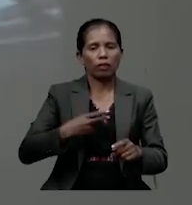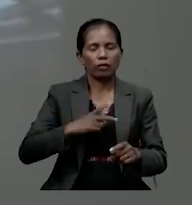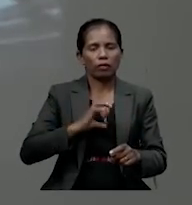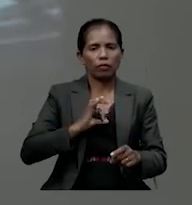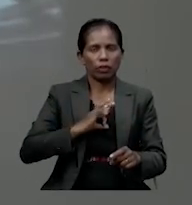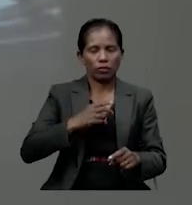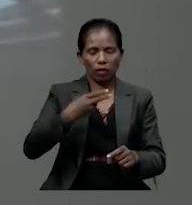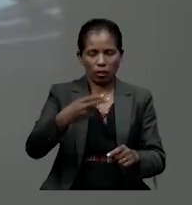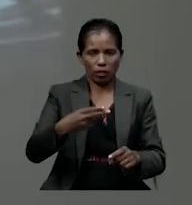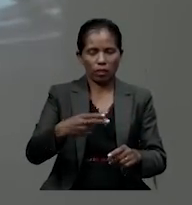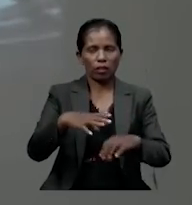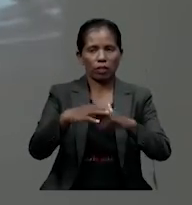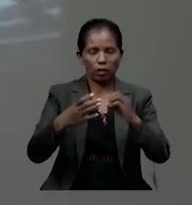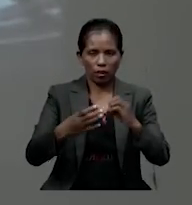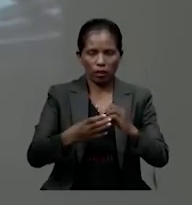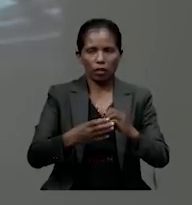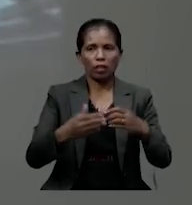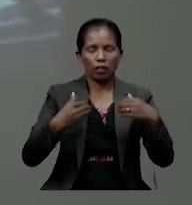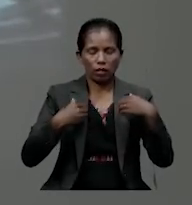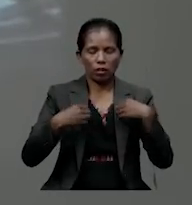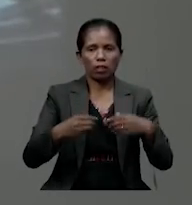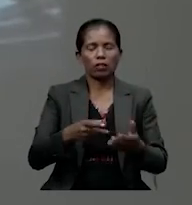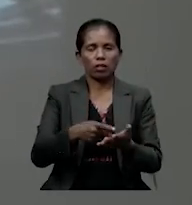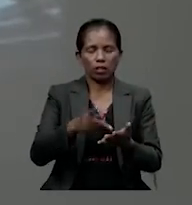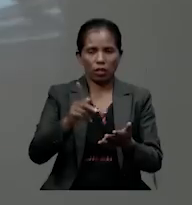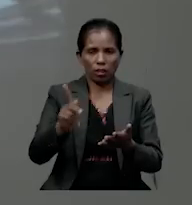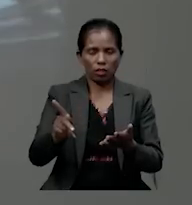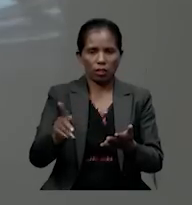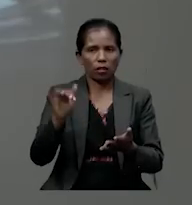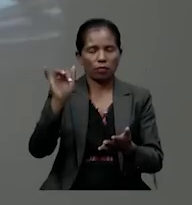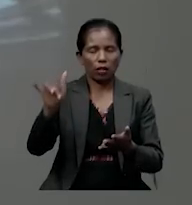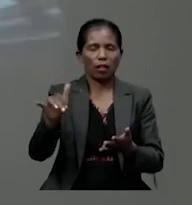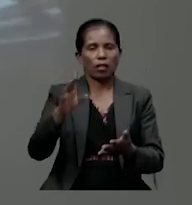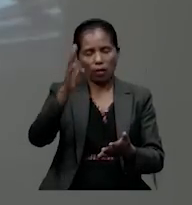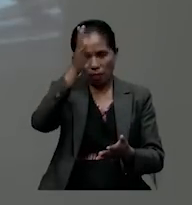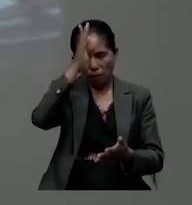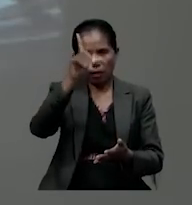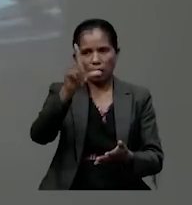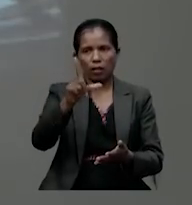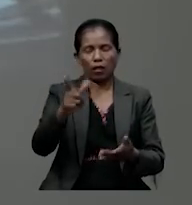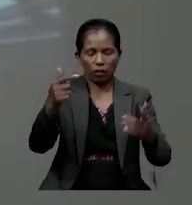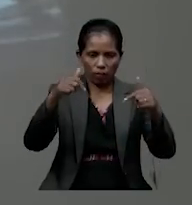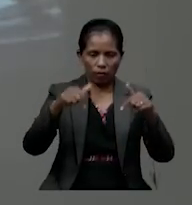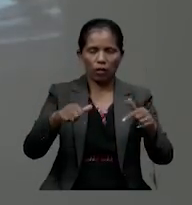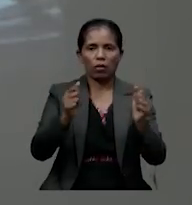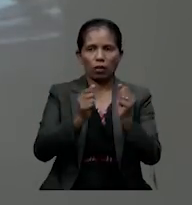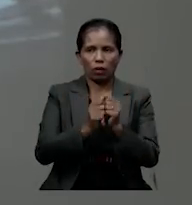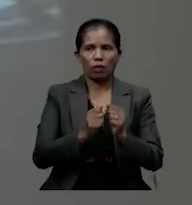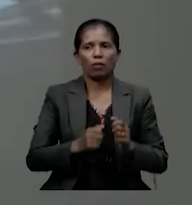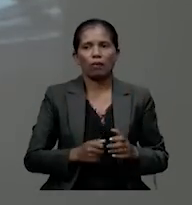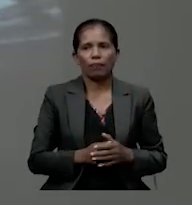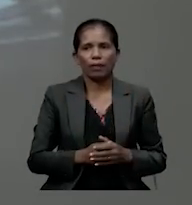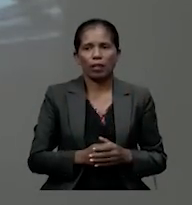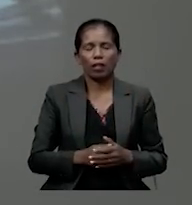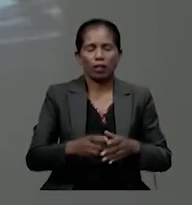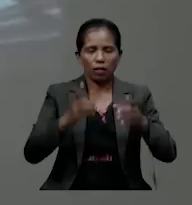uluk sols aluga, nia fantia, ni bahela e bali, e agora nia mai ho